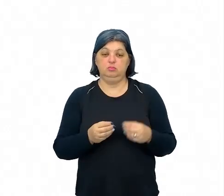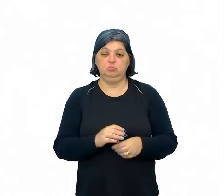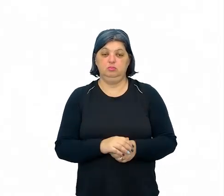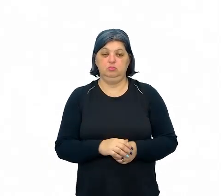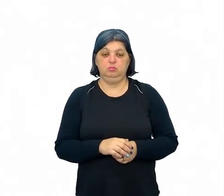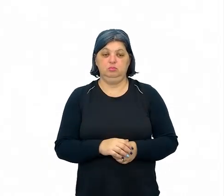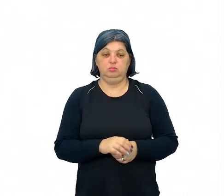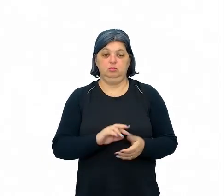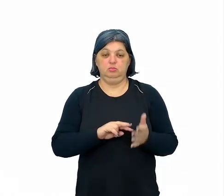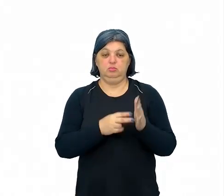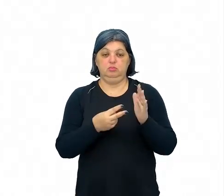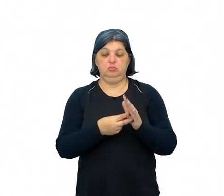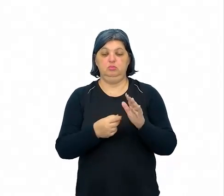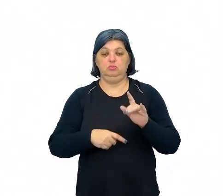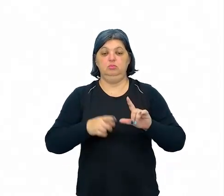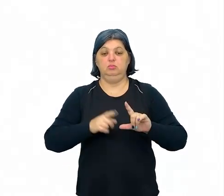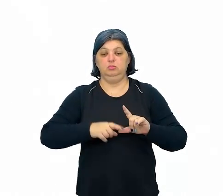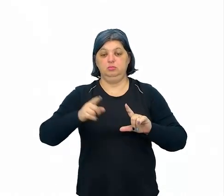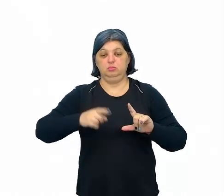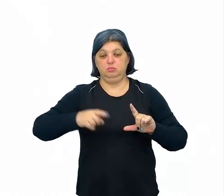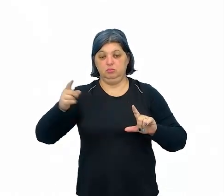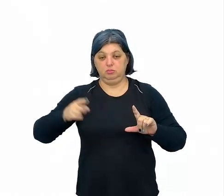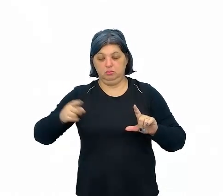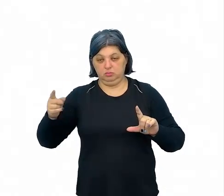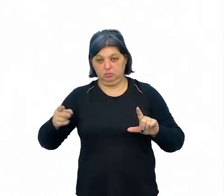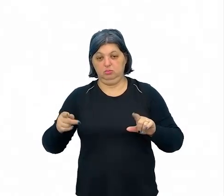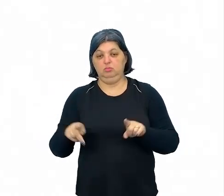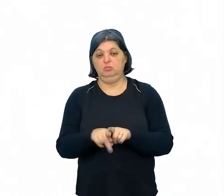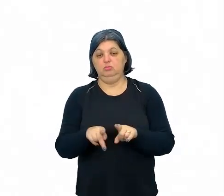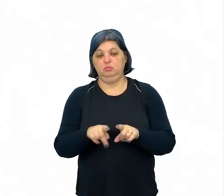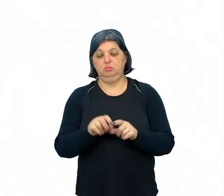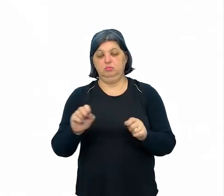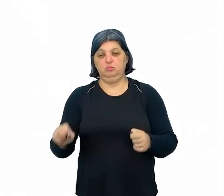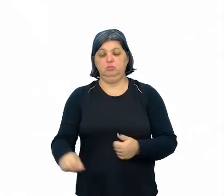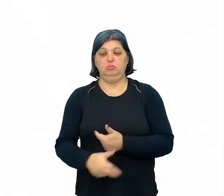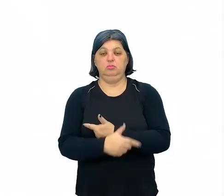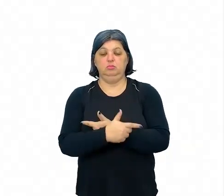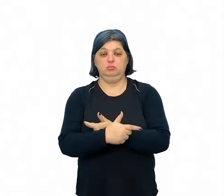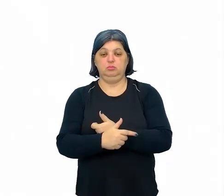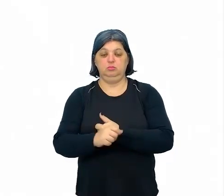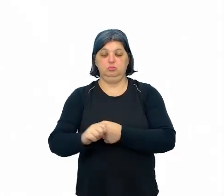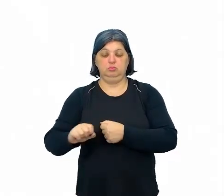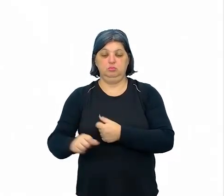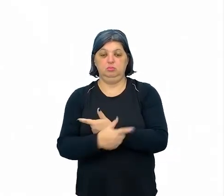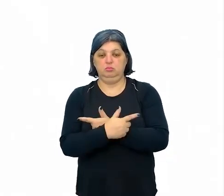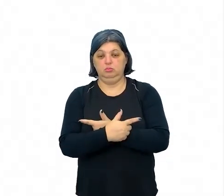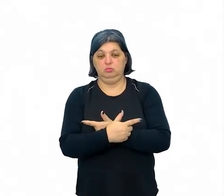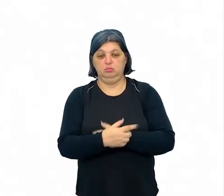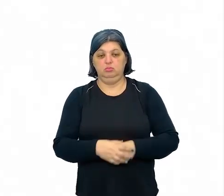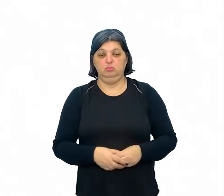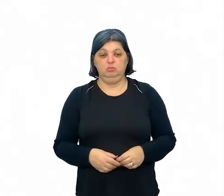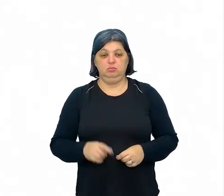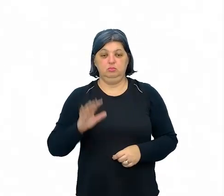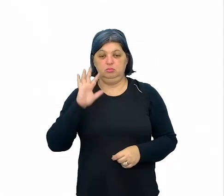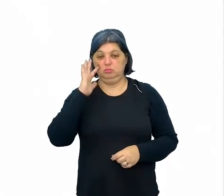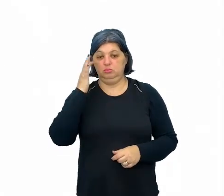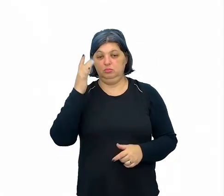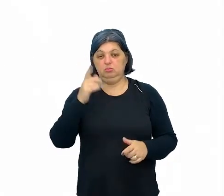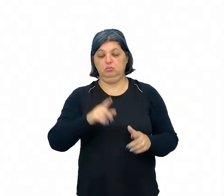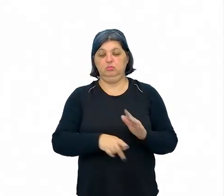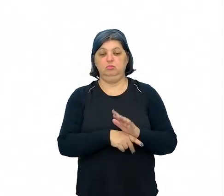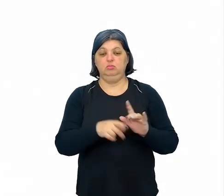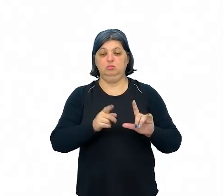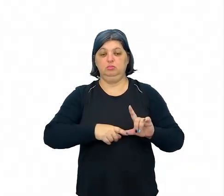cartesiano. Gráfico, a construção ali de gráficos de uma equação do primeiro grau. E resolução